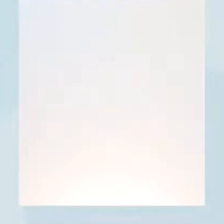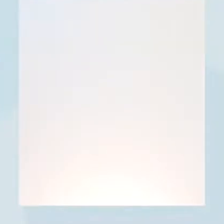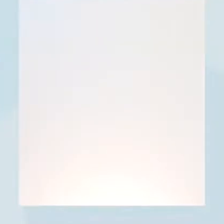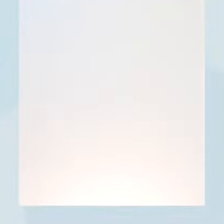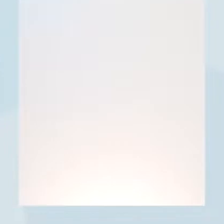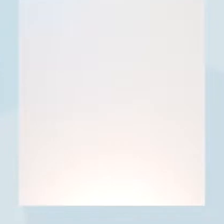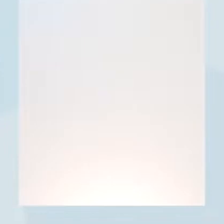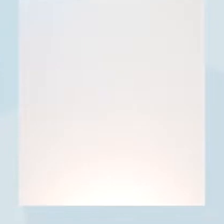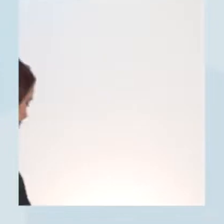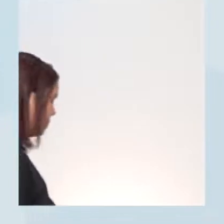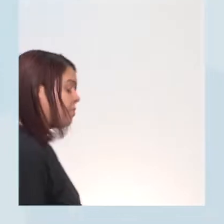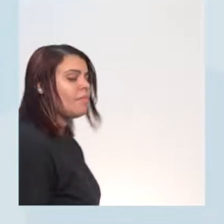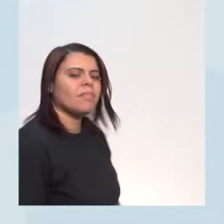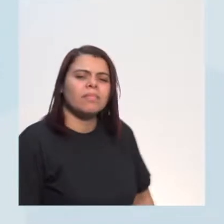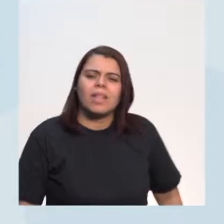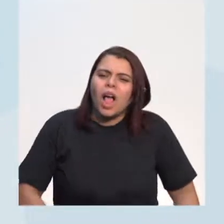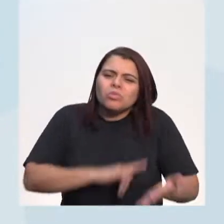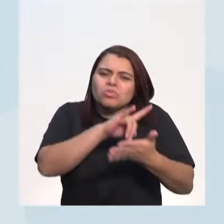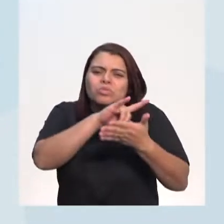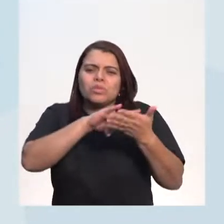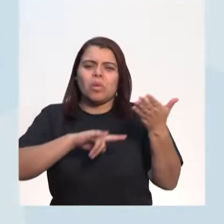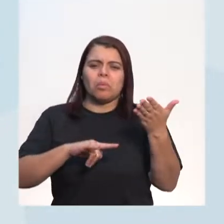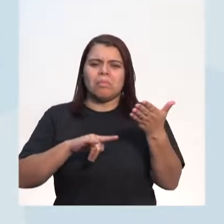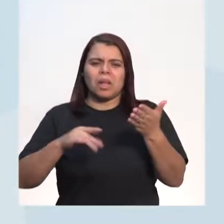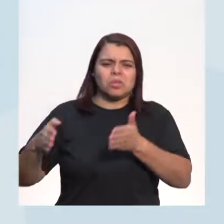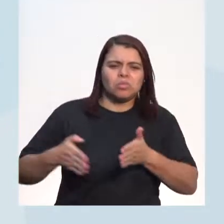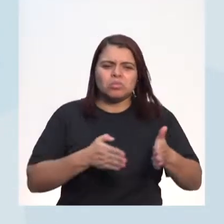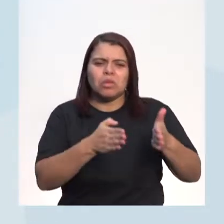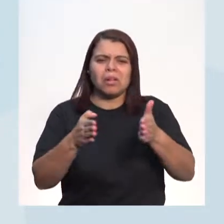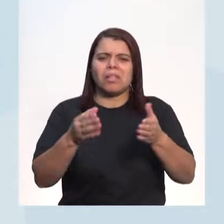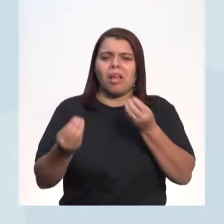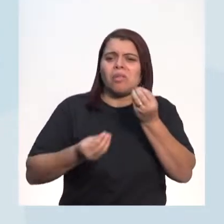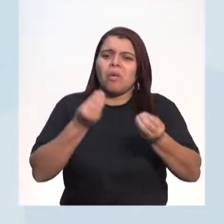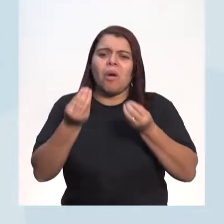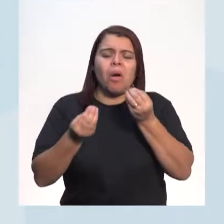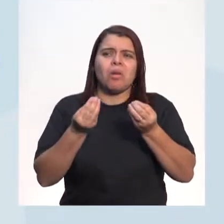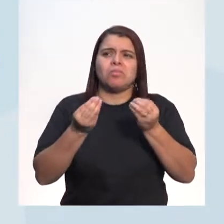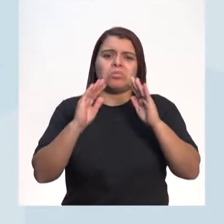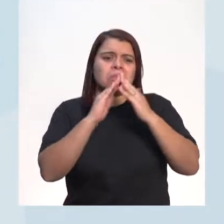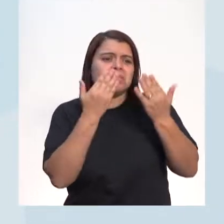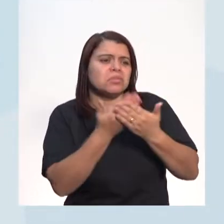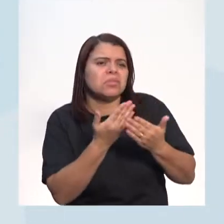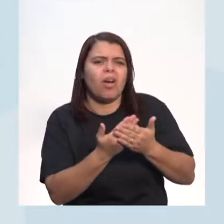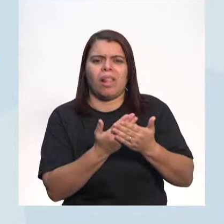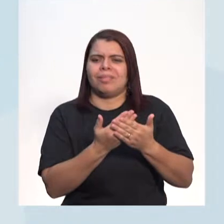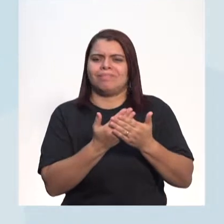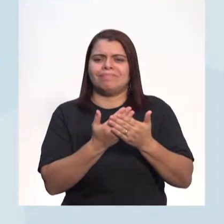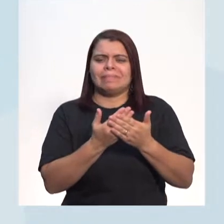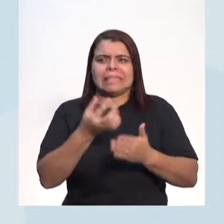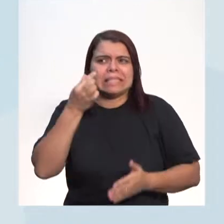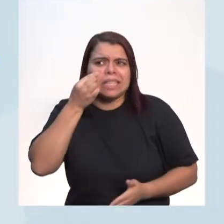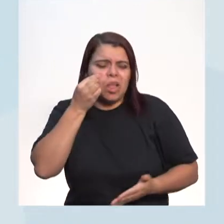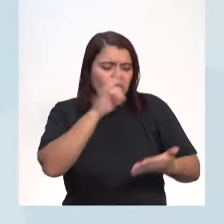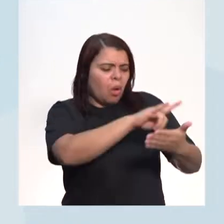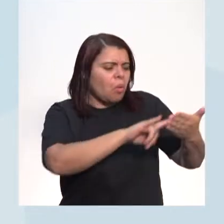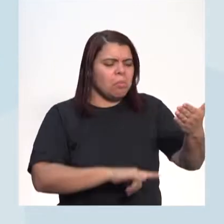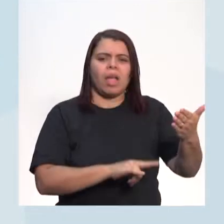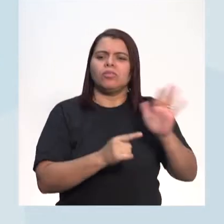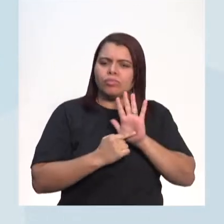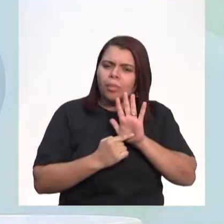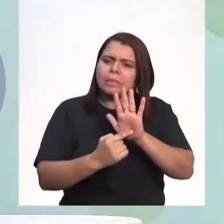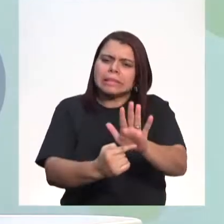o documento orientador sobre as atividades escolares não presenciais. É um documento que foi encaminhado num